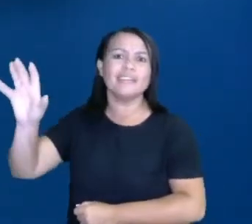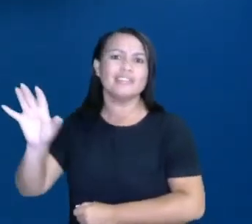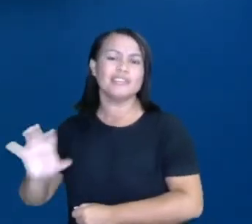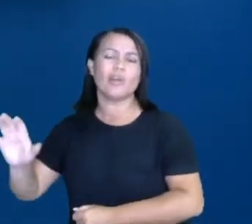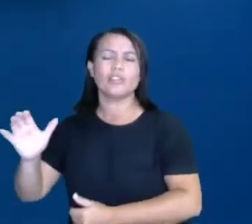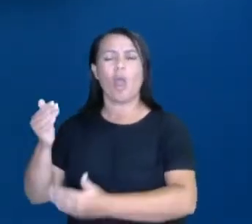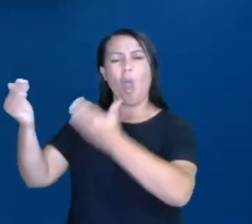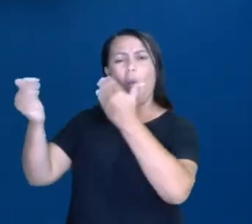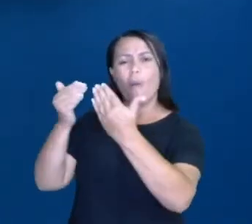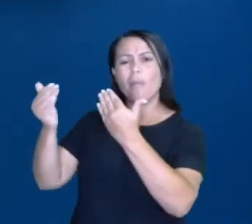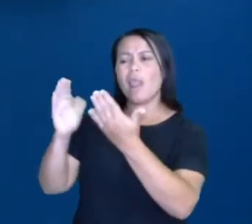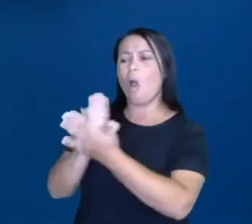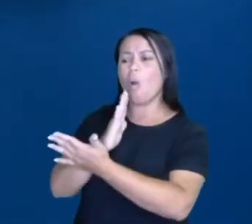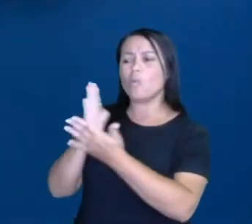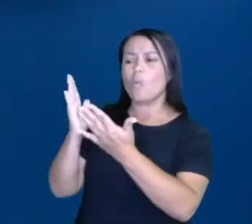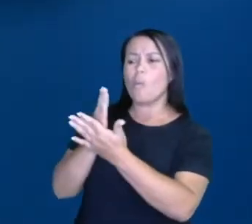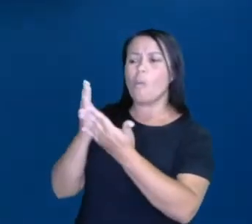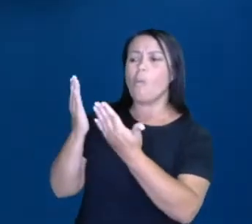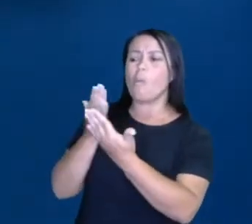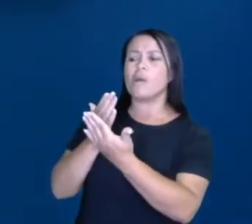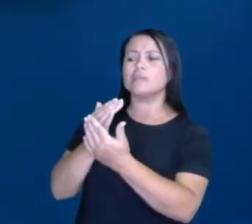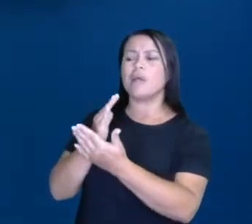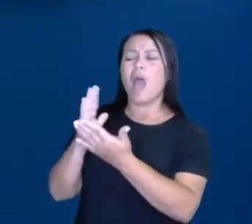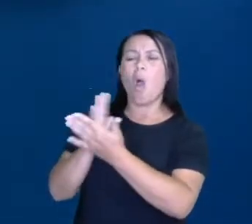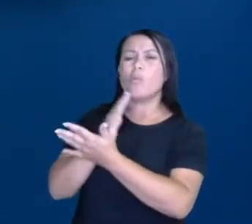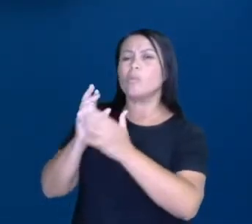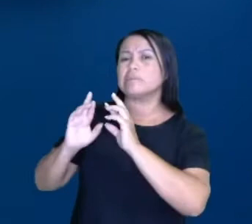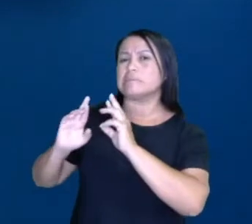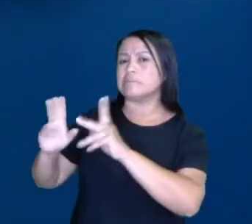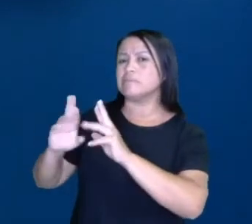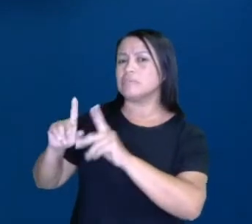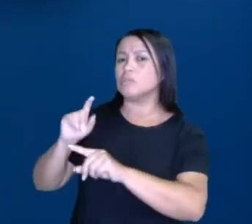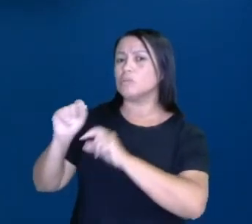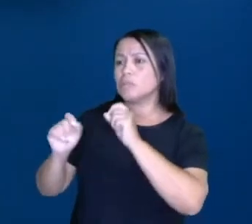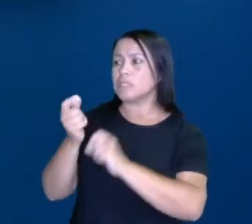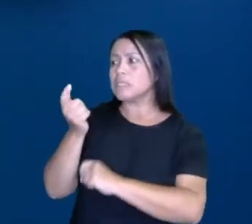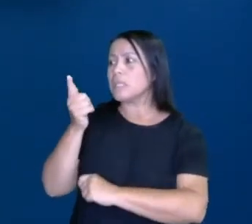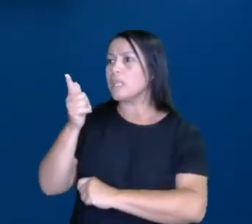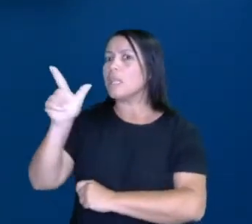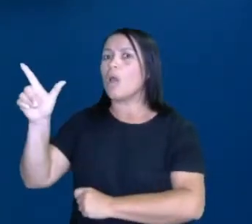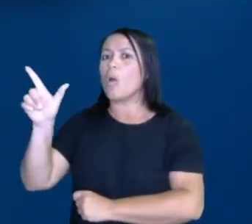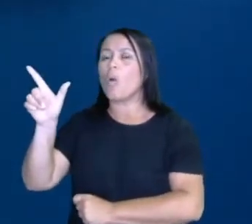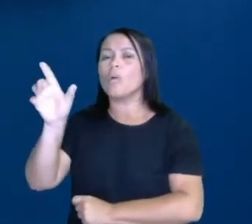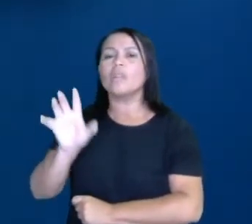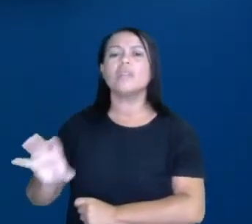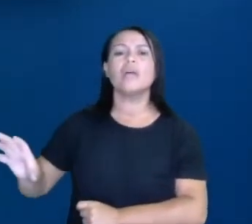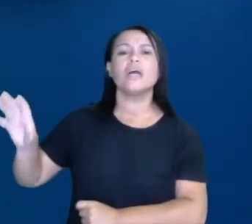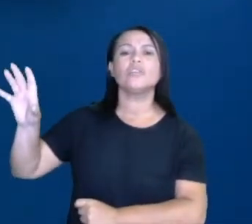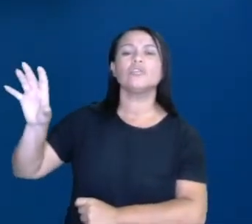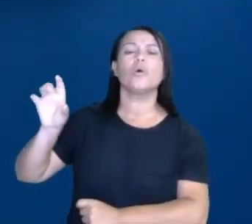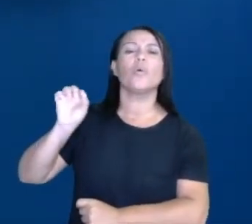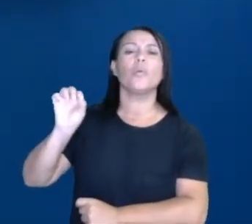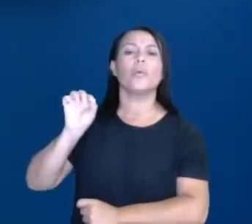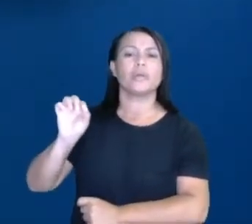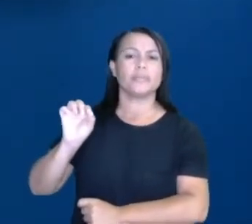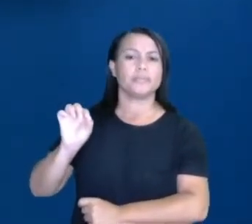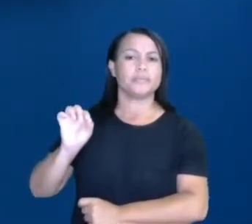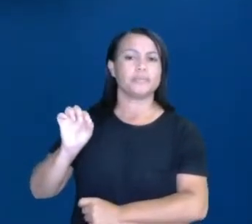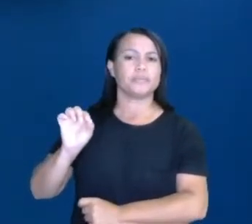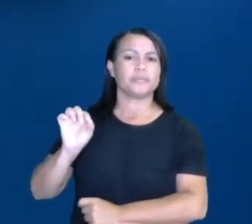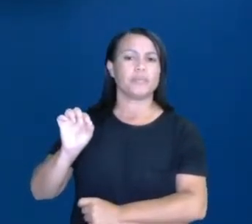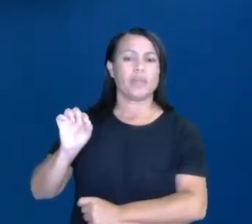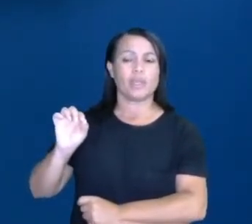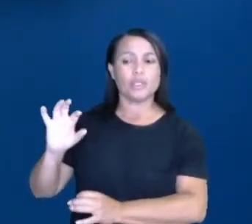compara regiões distintas, né, a gente vai ver que na outra região o critério